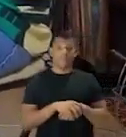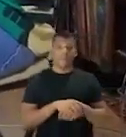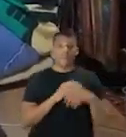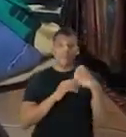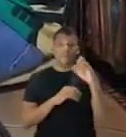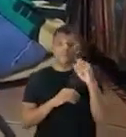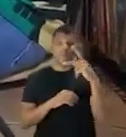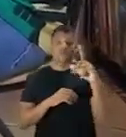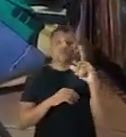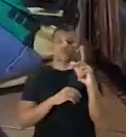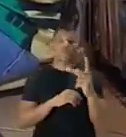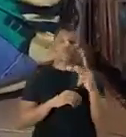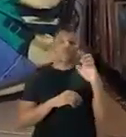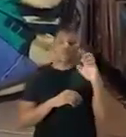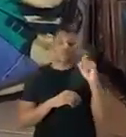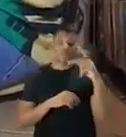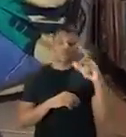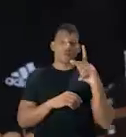sou eu.